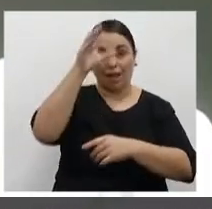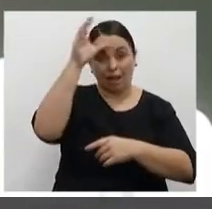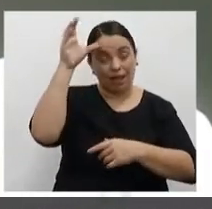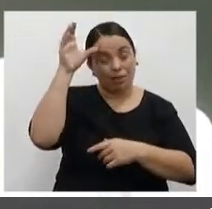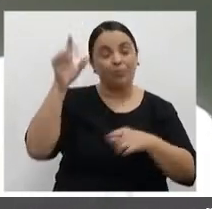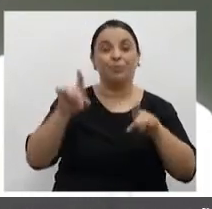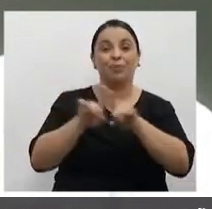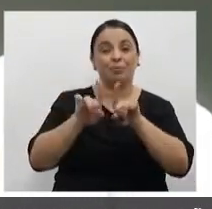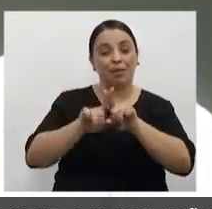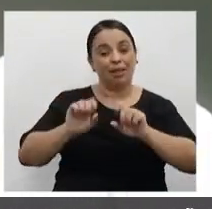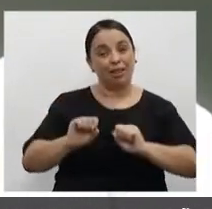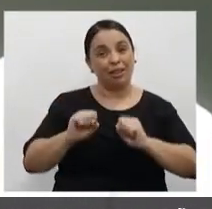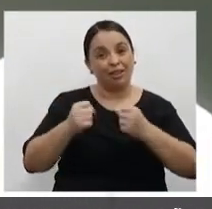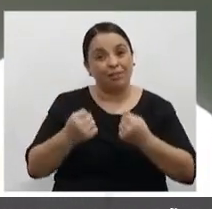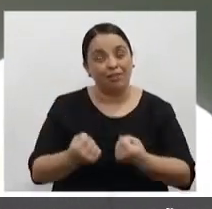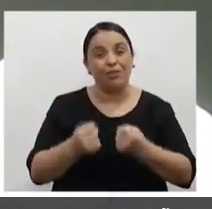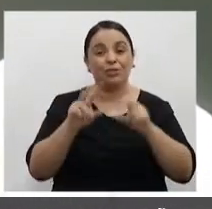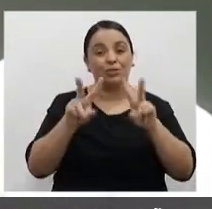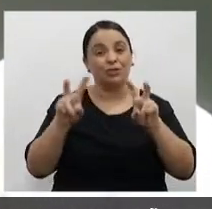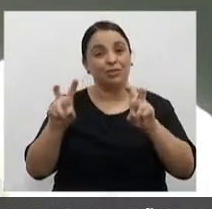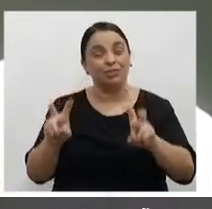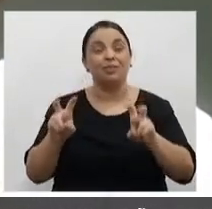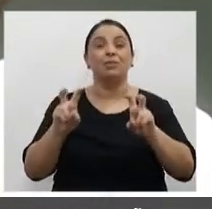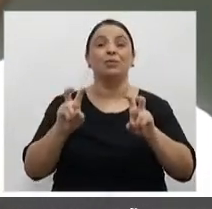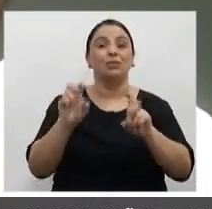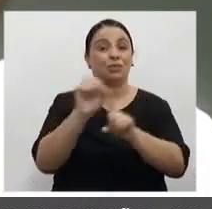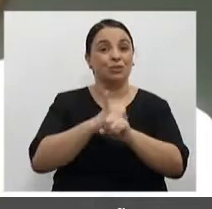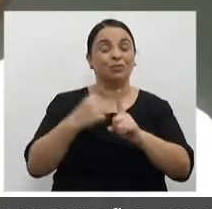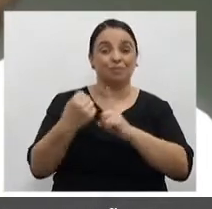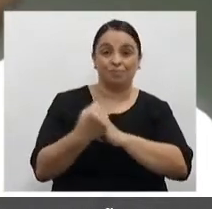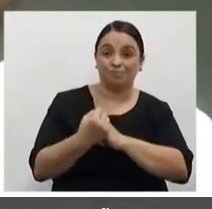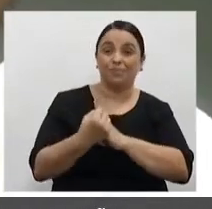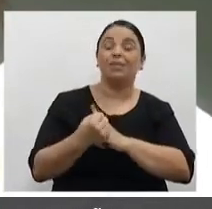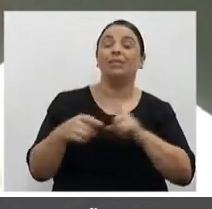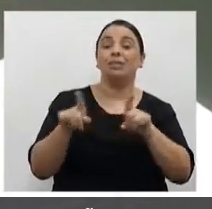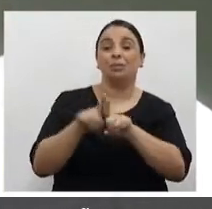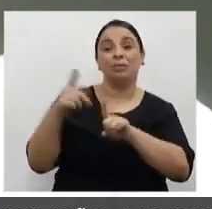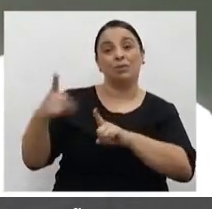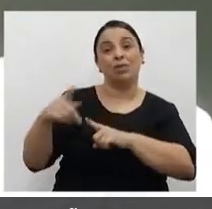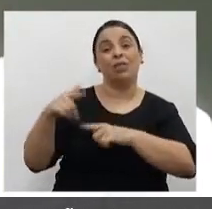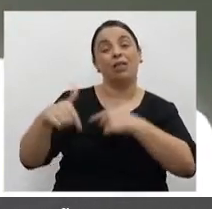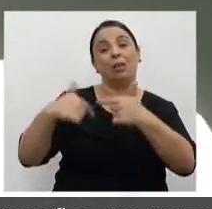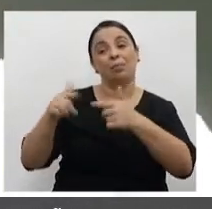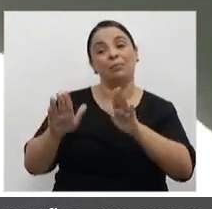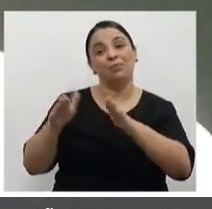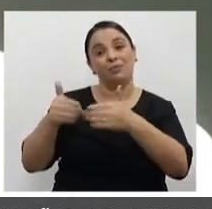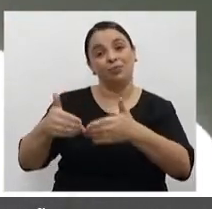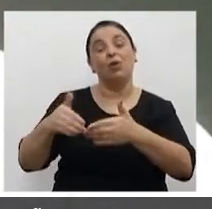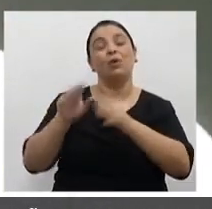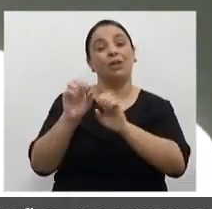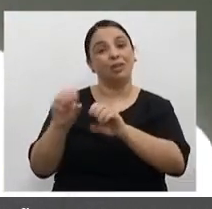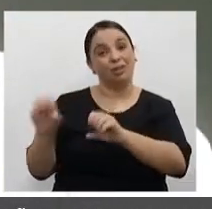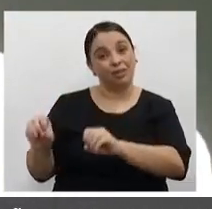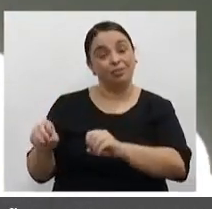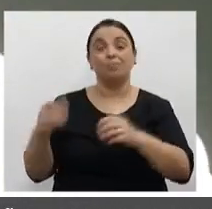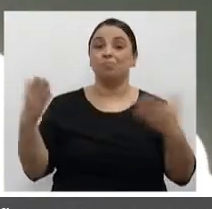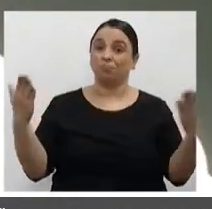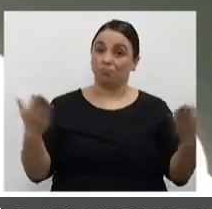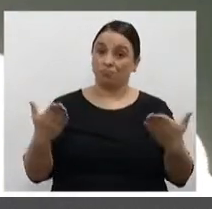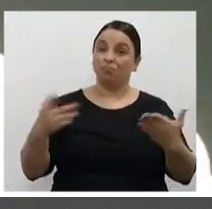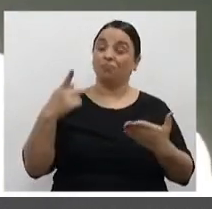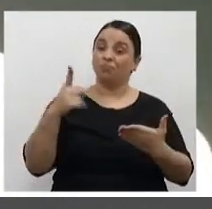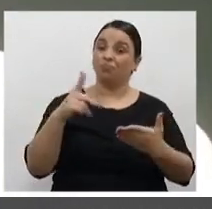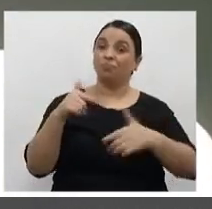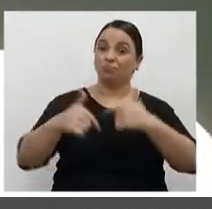sociais. Eu destaco do seu trabalho a educação, e aqui esse trabalho que vem conduzindo muito bem à frente da